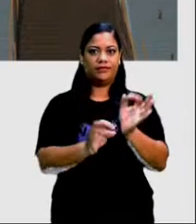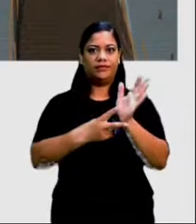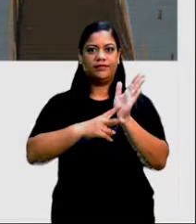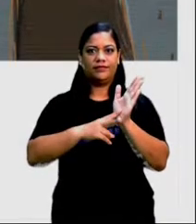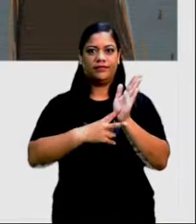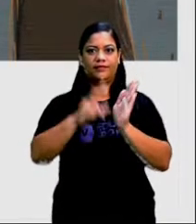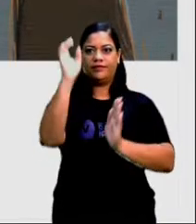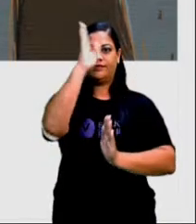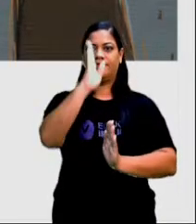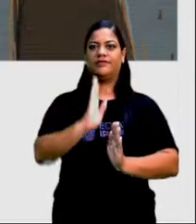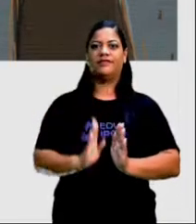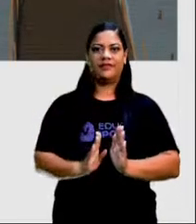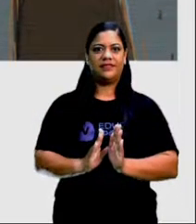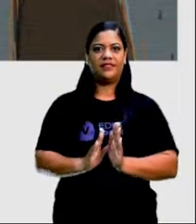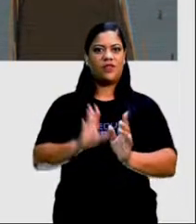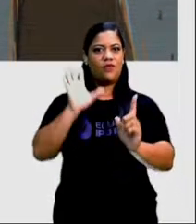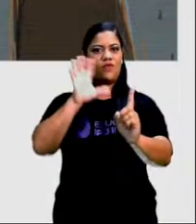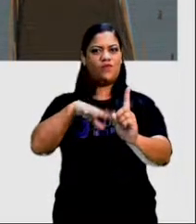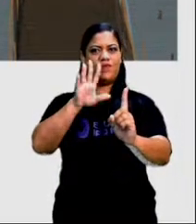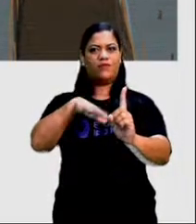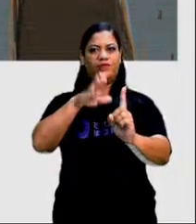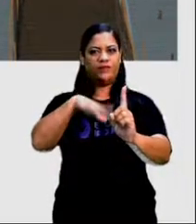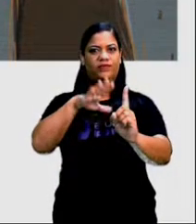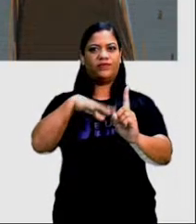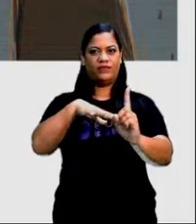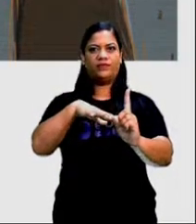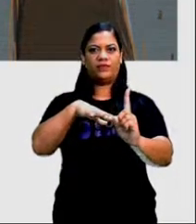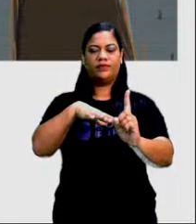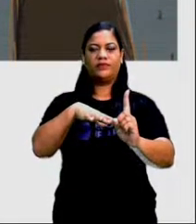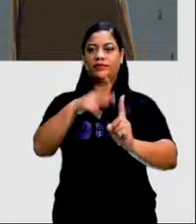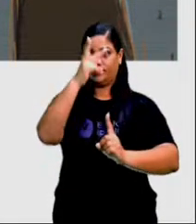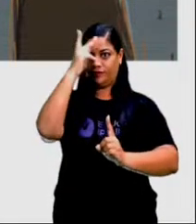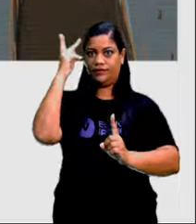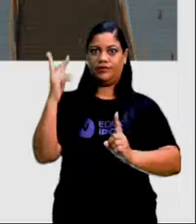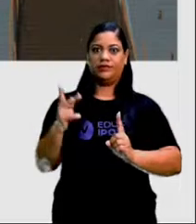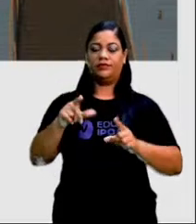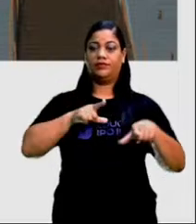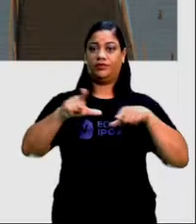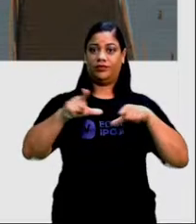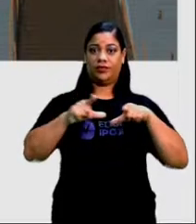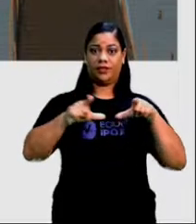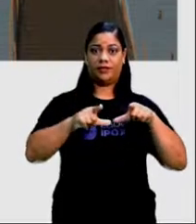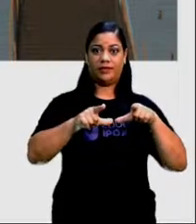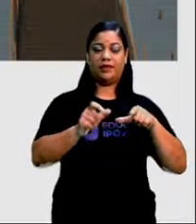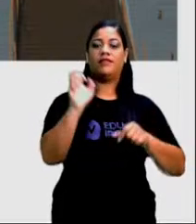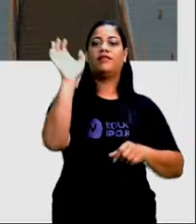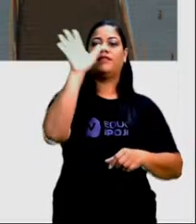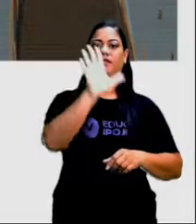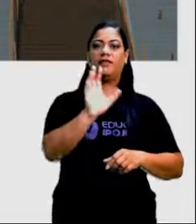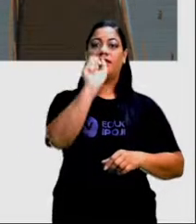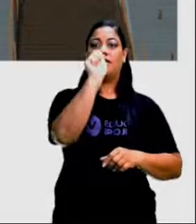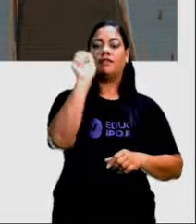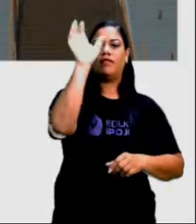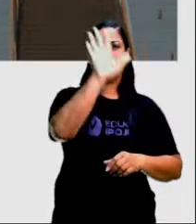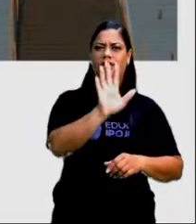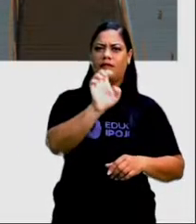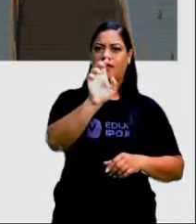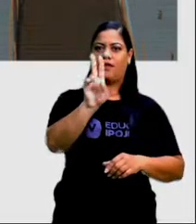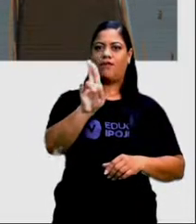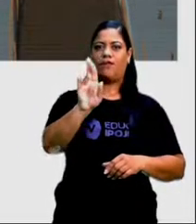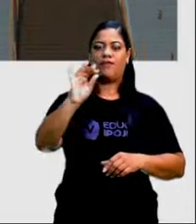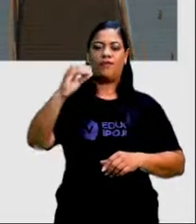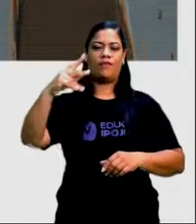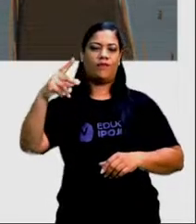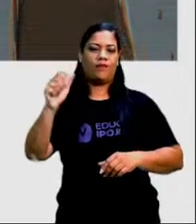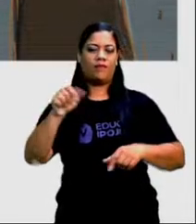Brasil, ela é influenciada pela migração dos trabalhadores vindo da Europa para trabalhar no país.